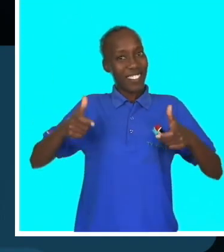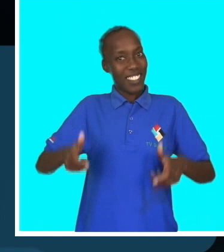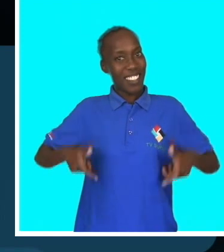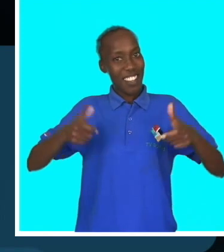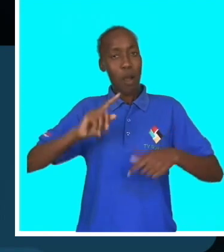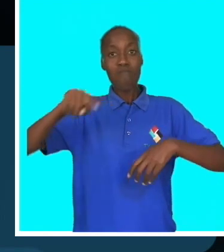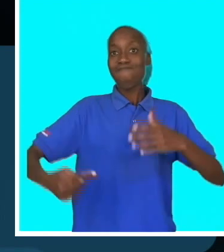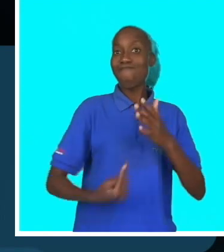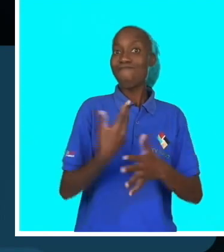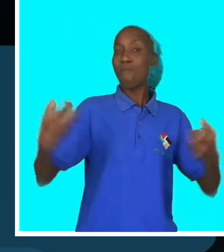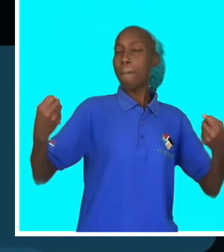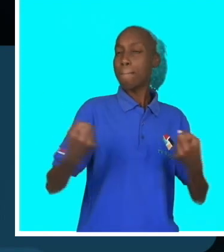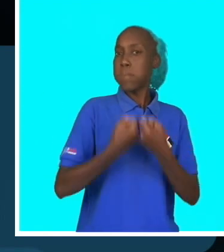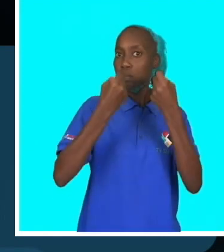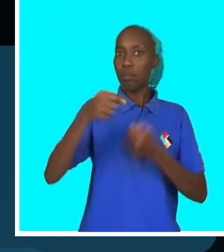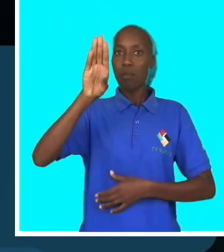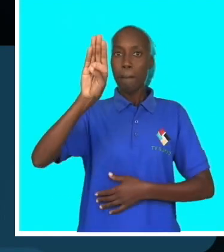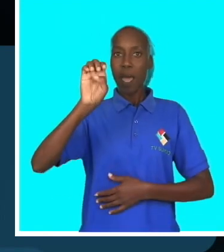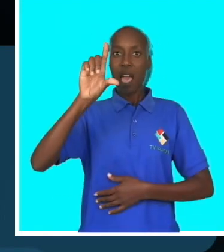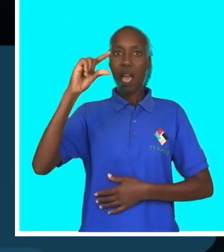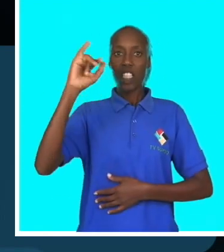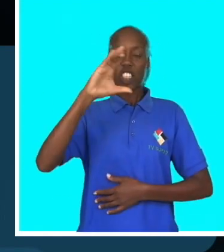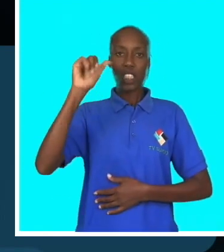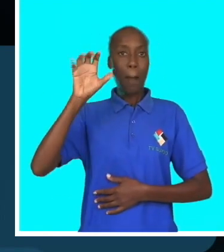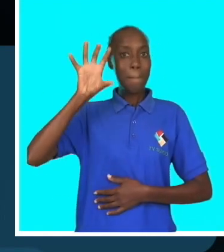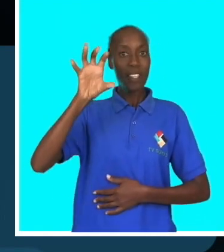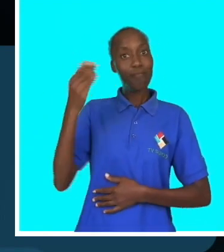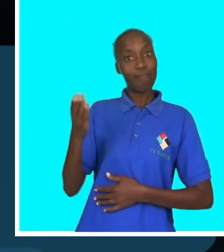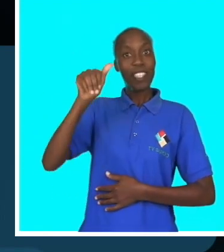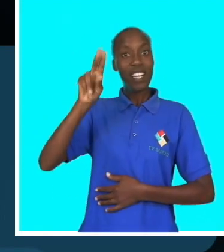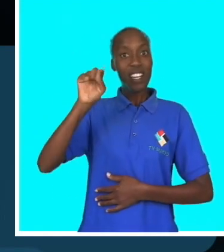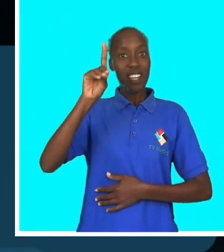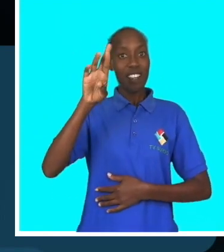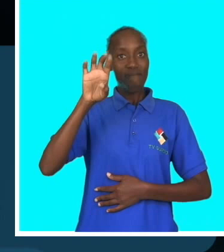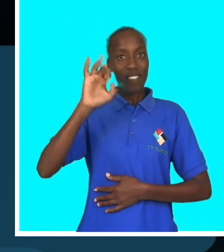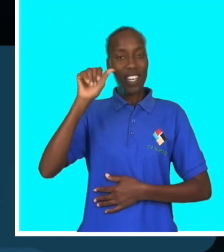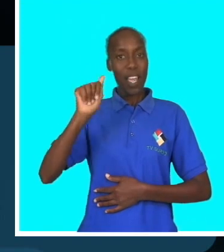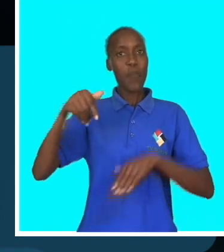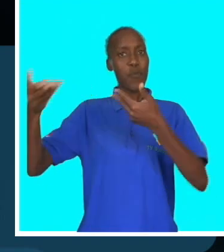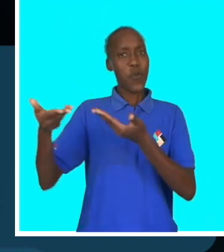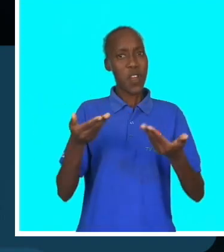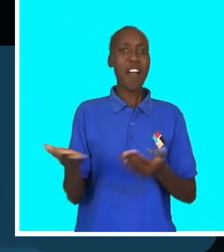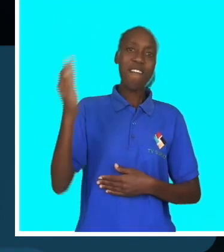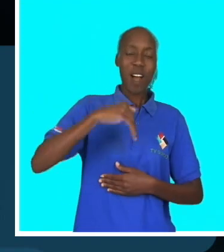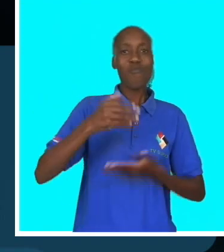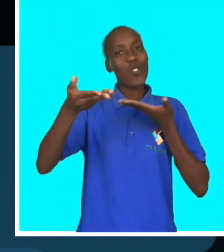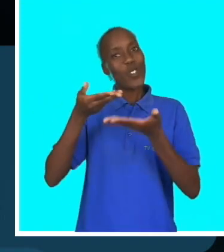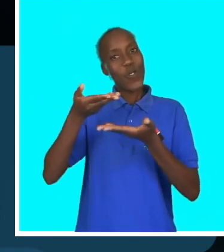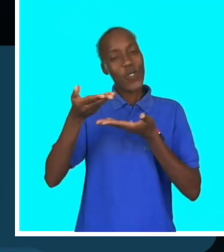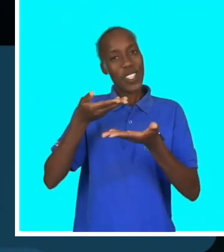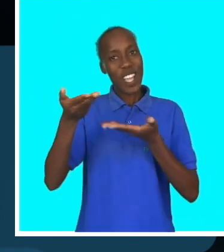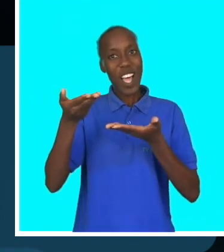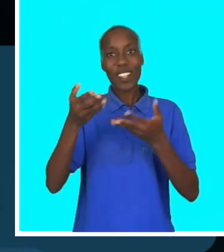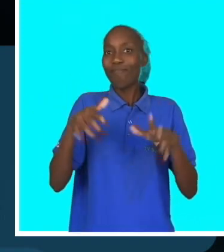cadeirante. Teve acidente na Bélgica. Andrea é nossa convidada de hoje. Vamos conversar